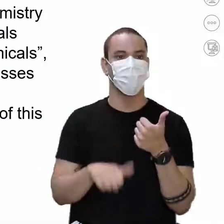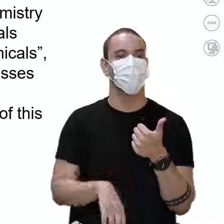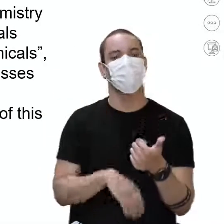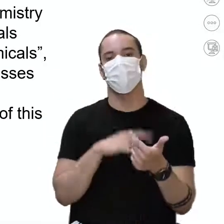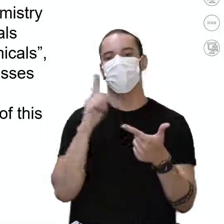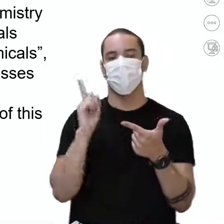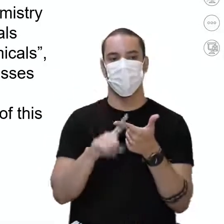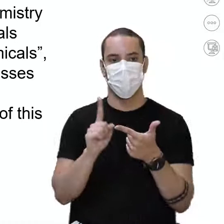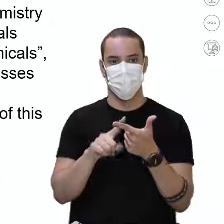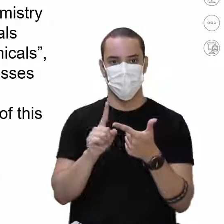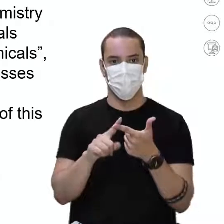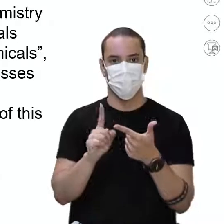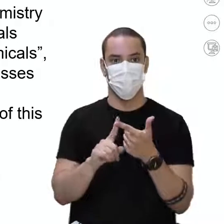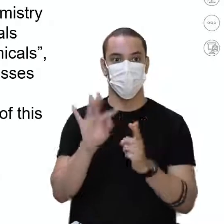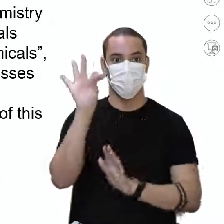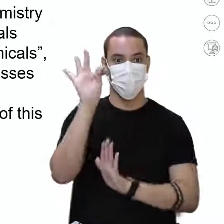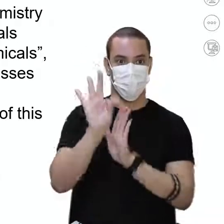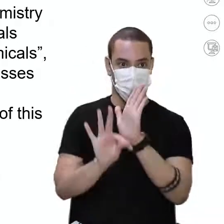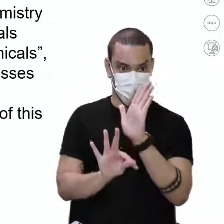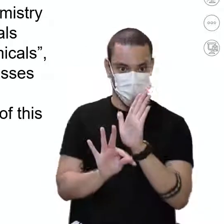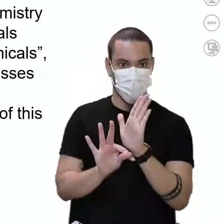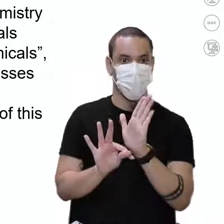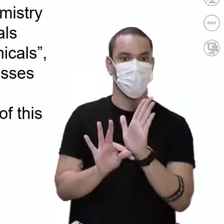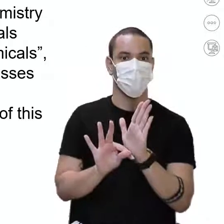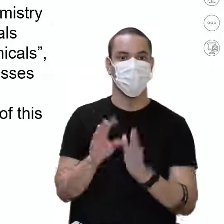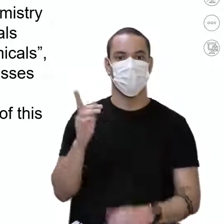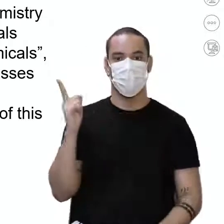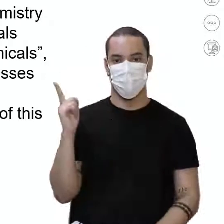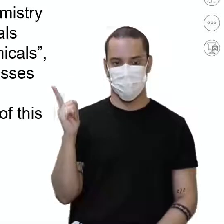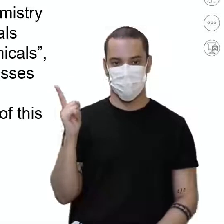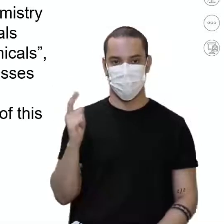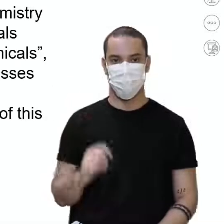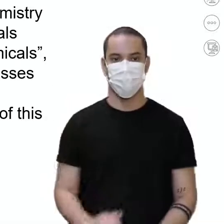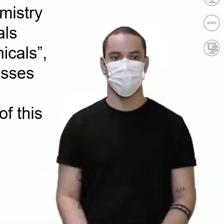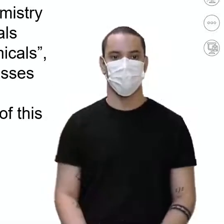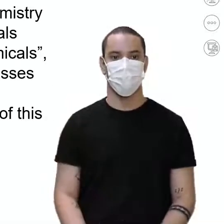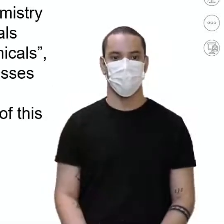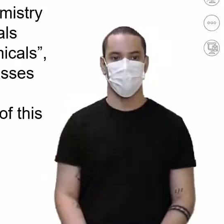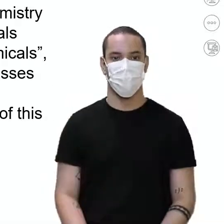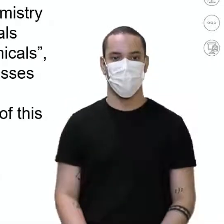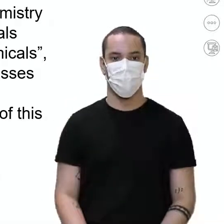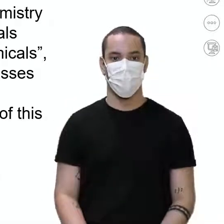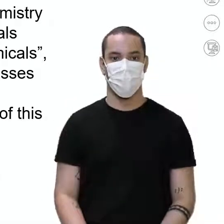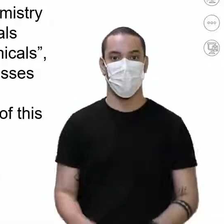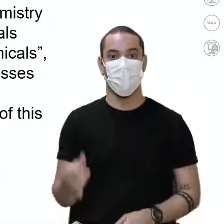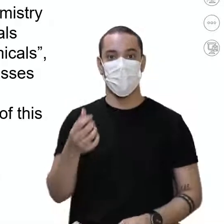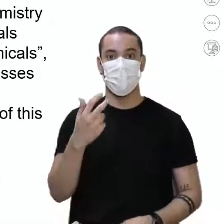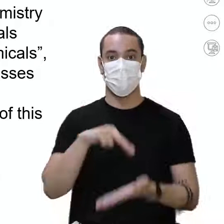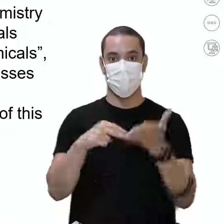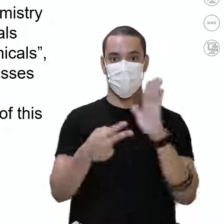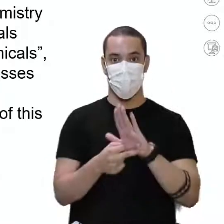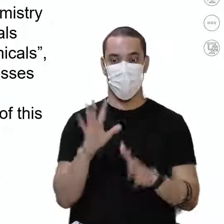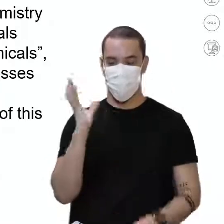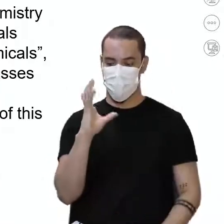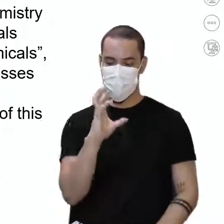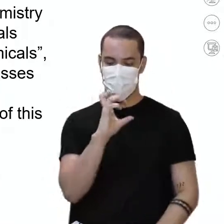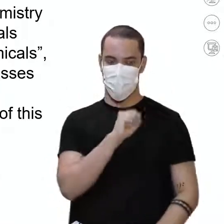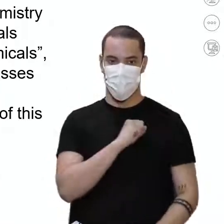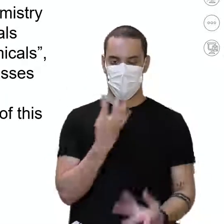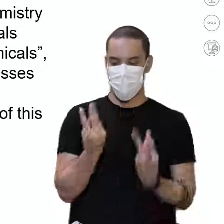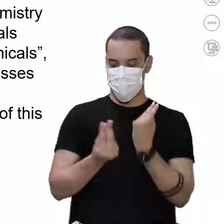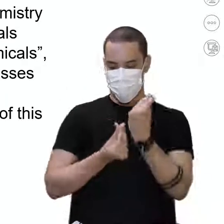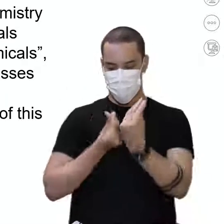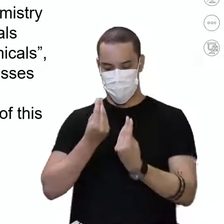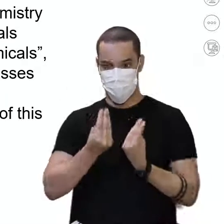Temos aí agora esse texto chamado Chemistry of Love, a química do amor. Então já perceba que